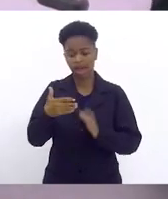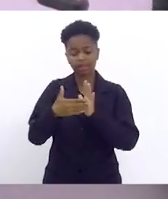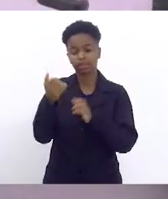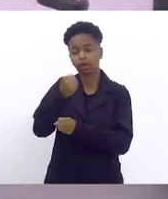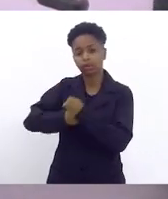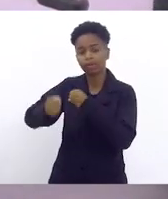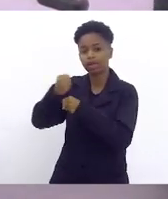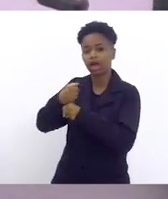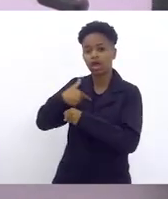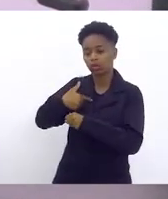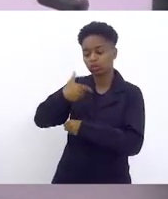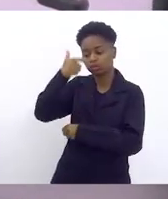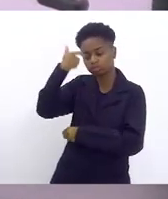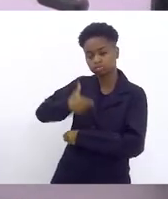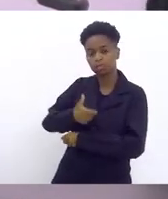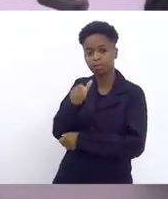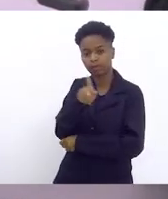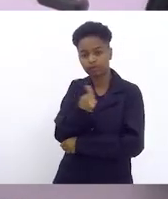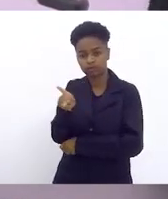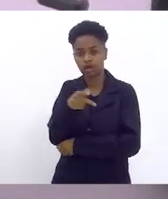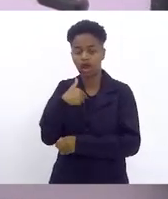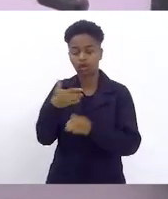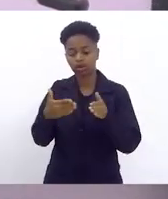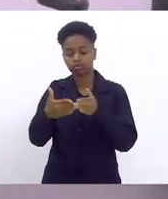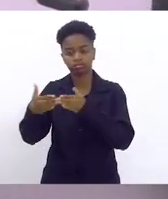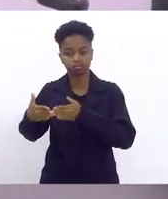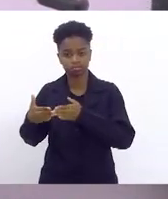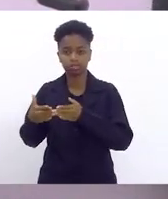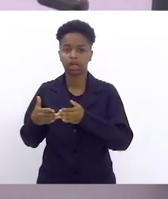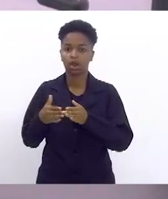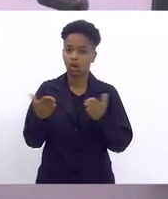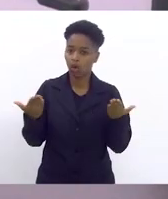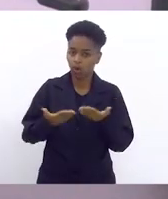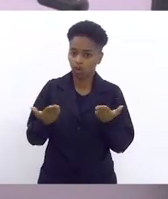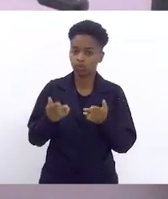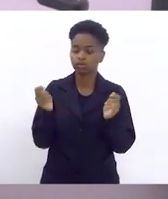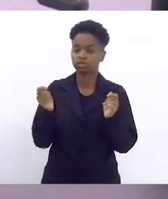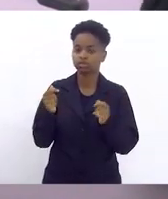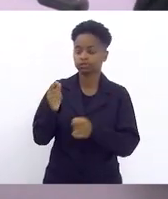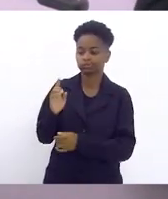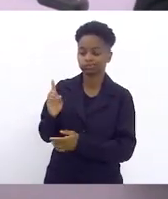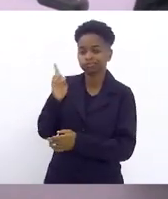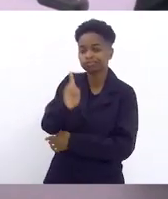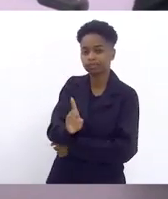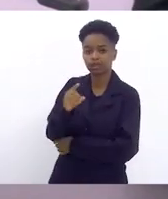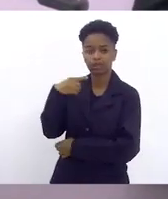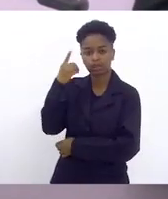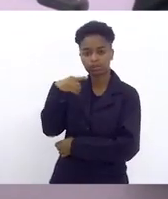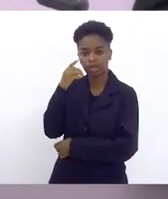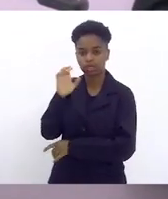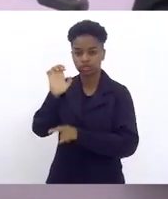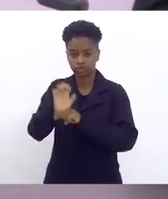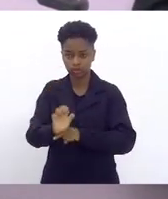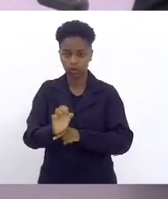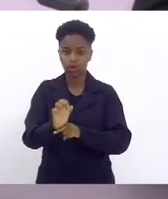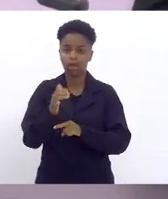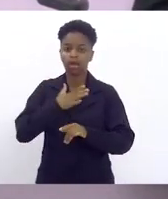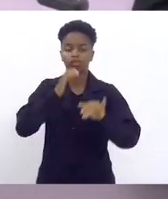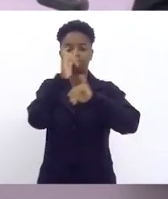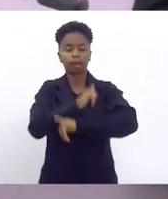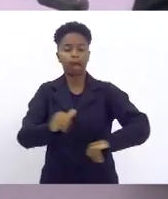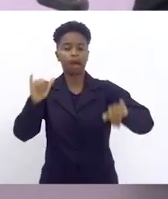eu estava professora tô licenciada para estar aqui hoje como deputada estadual a bandeira que